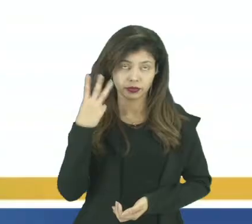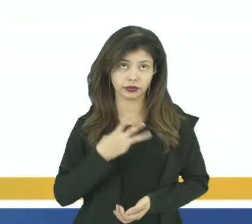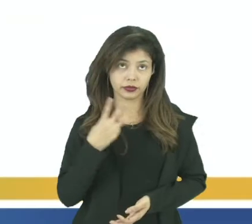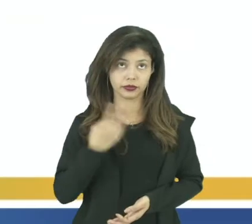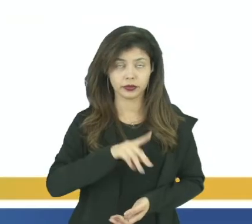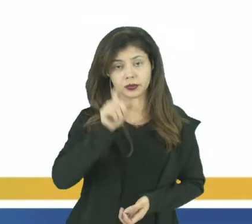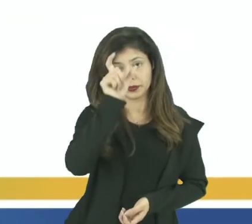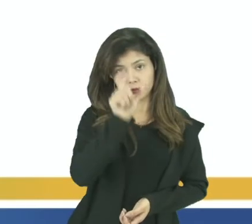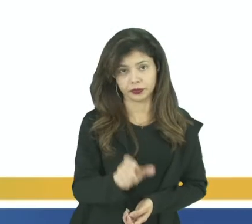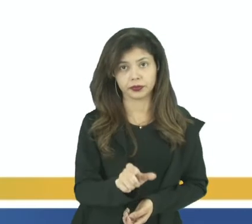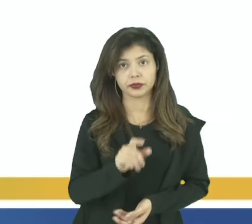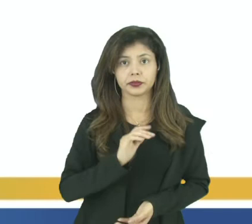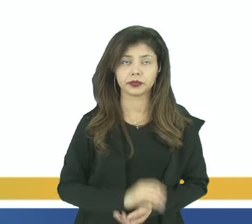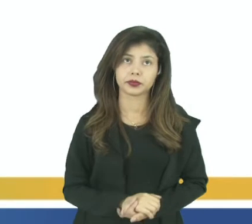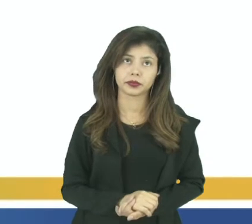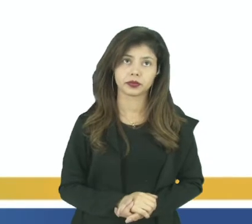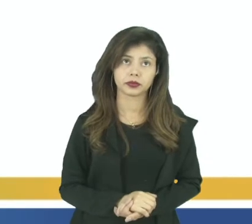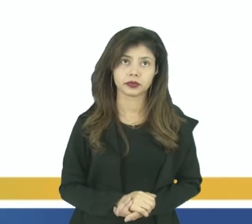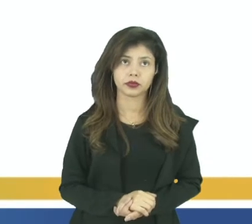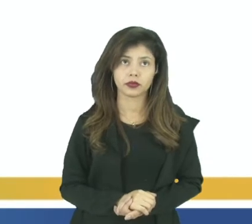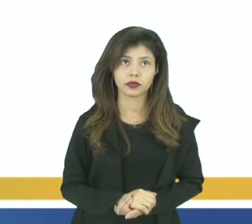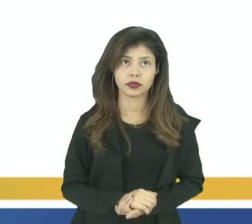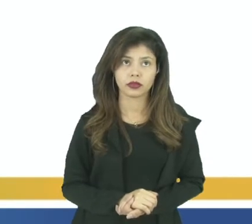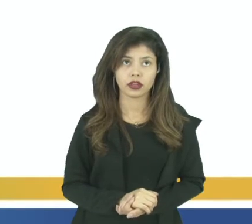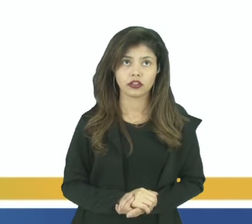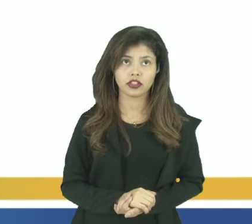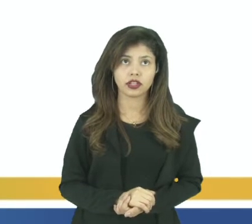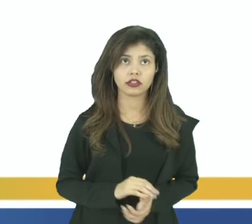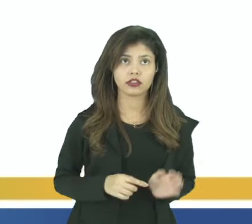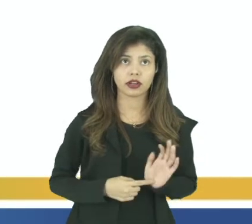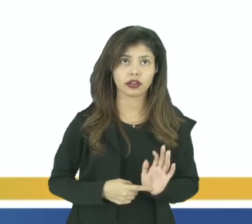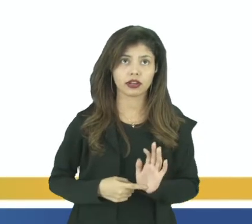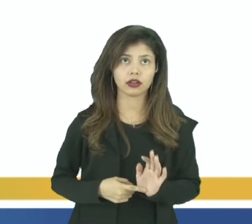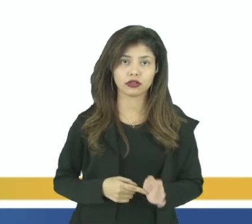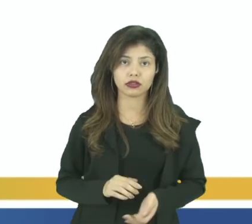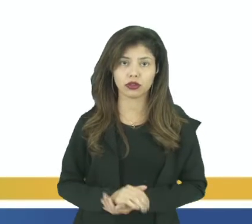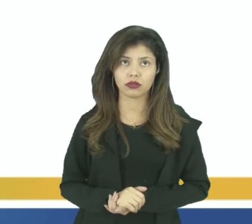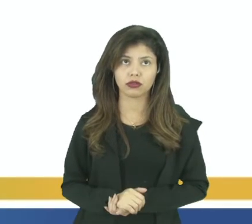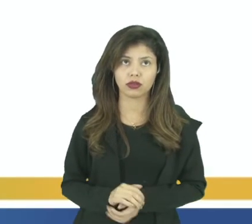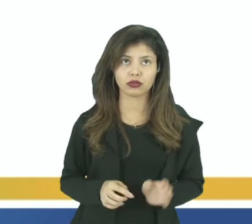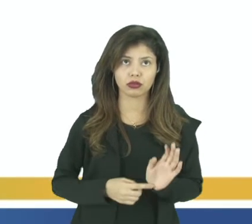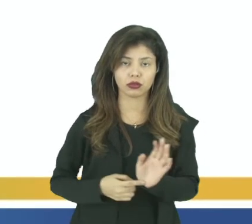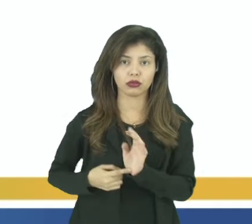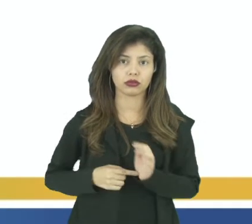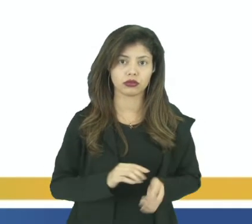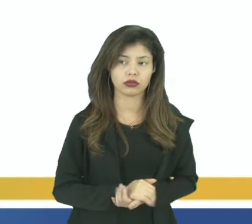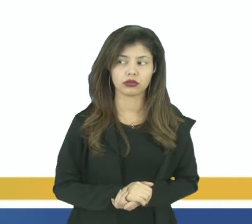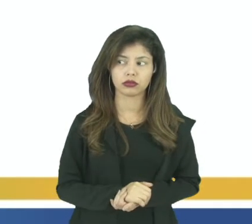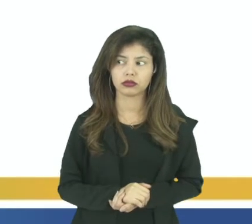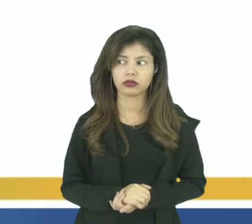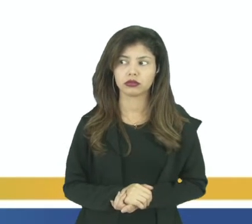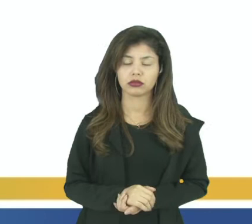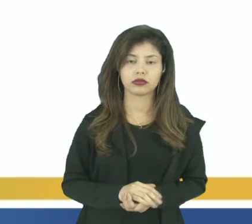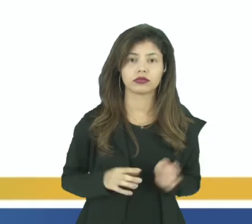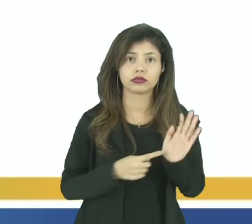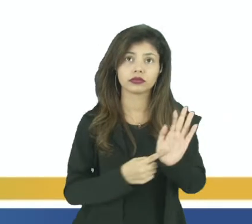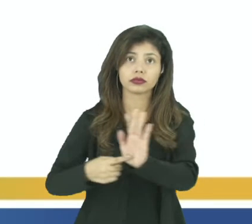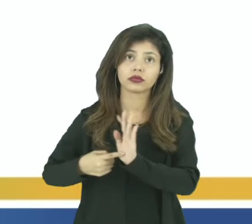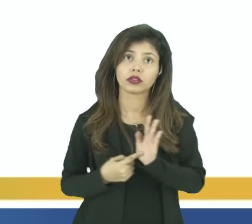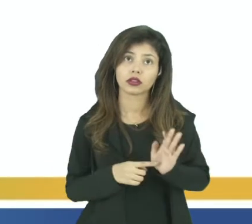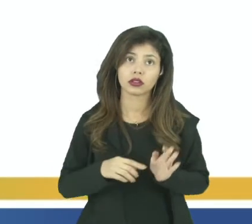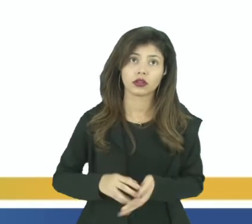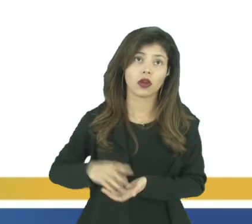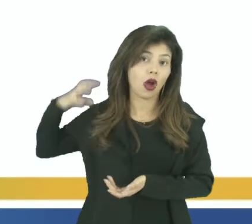terceiro personagem aí dos contratualistas, né? Nós tivemos aí um monarquista, Hobbes é